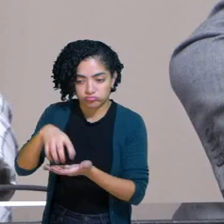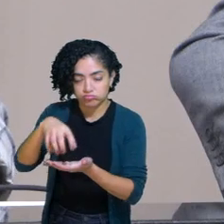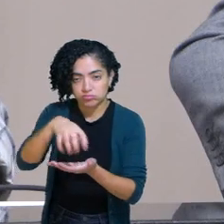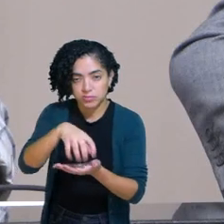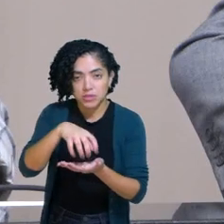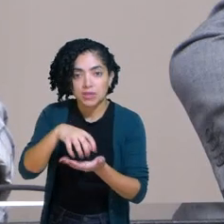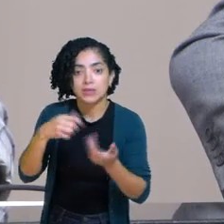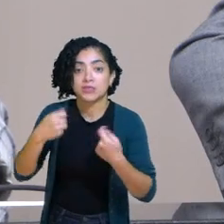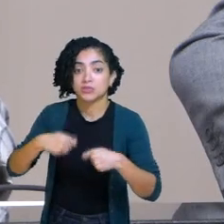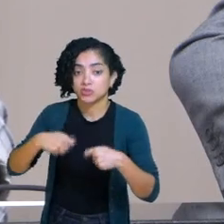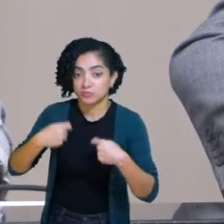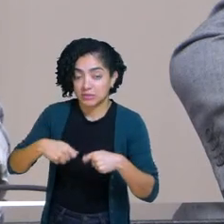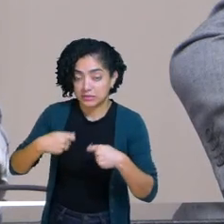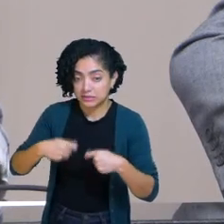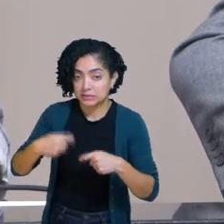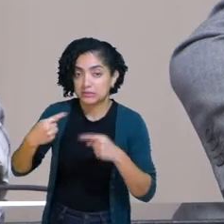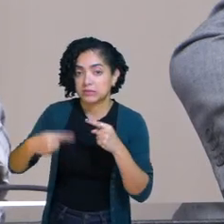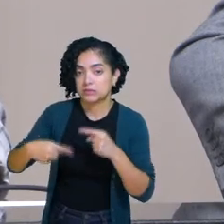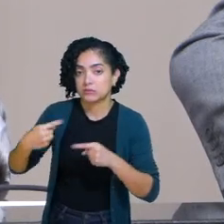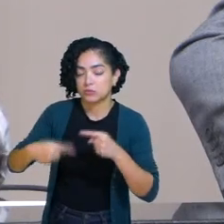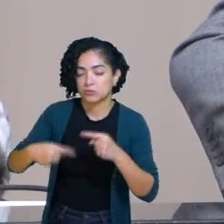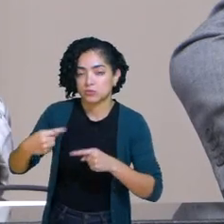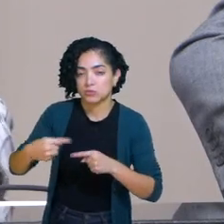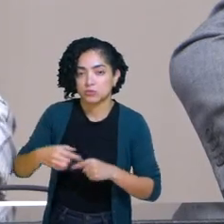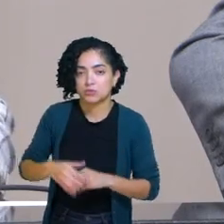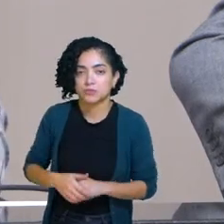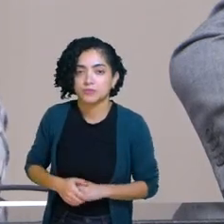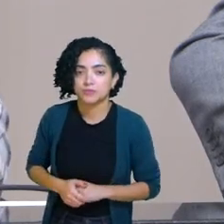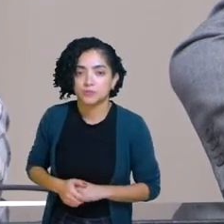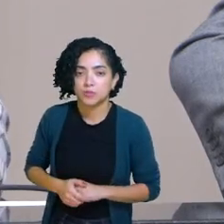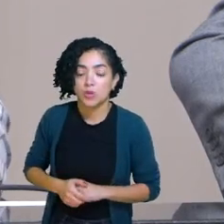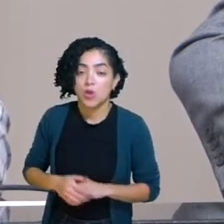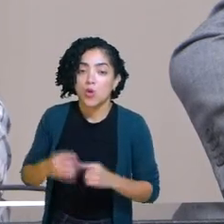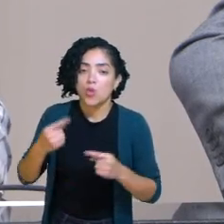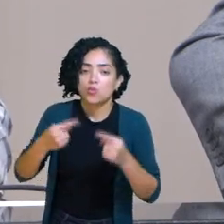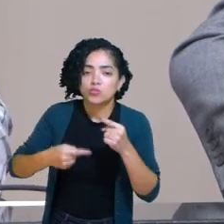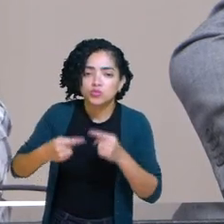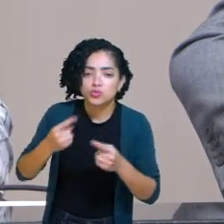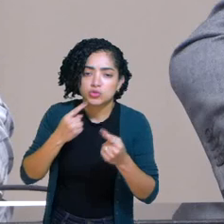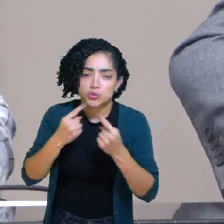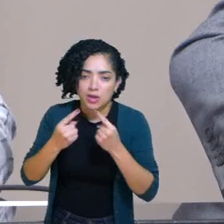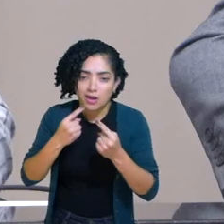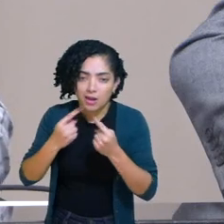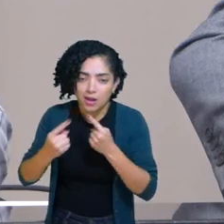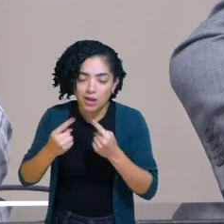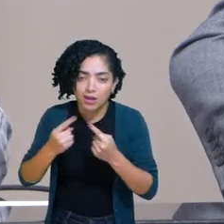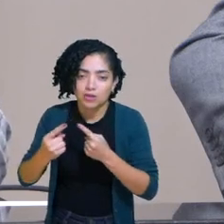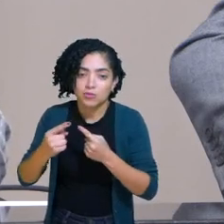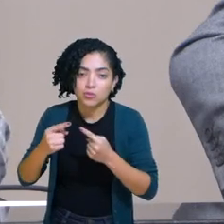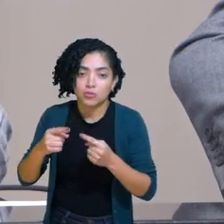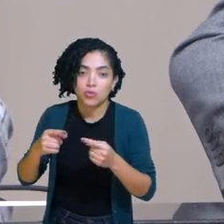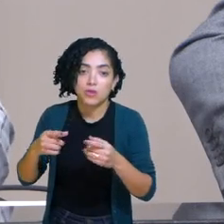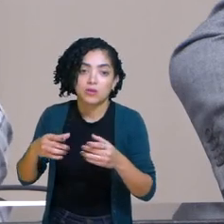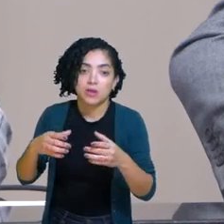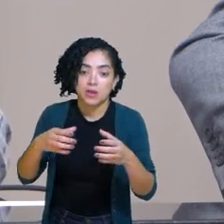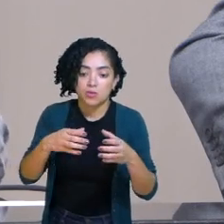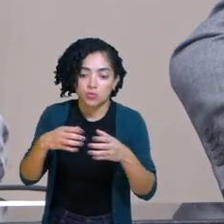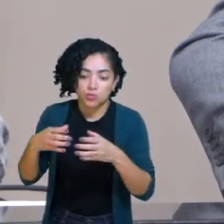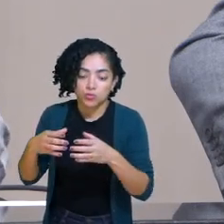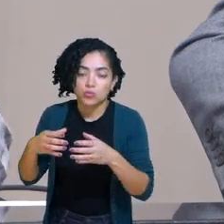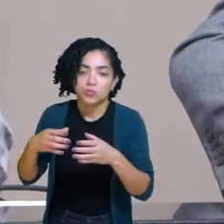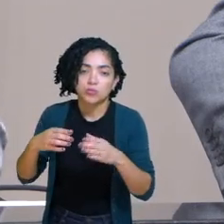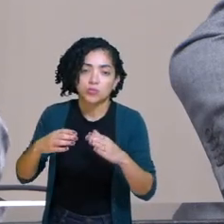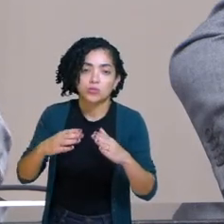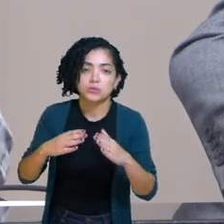gente precisa considerar um maior diálogo e colaboração regional entre as redes de ensino e as instituições